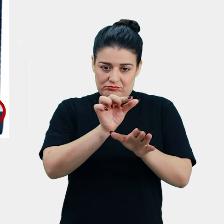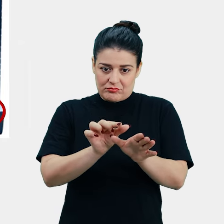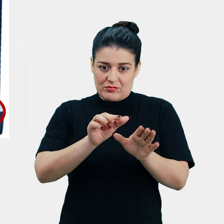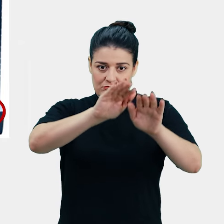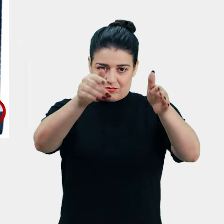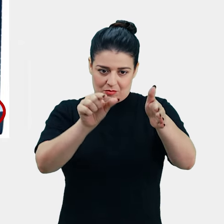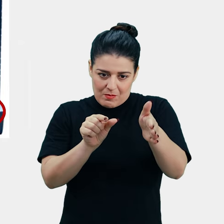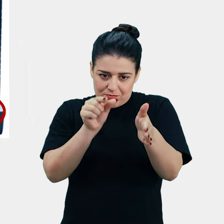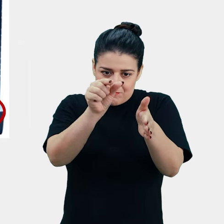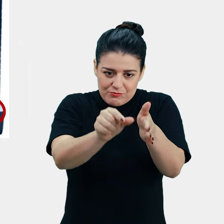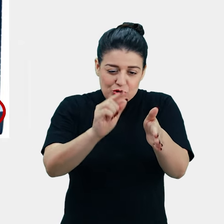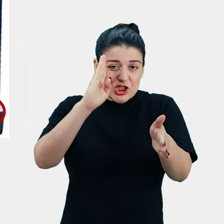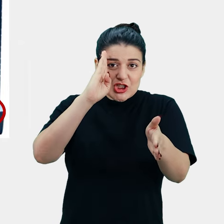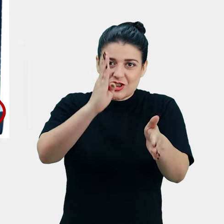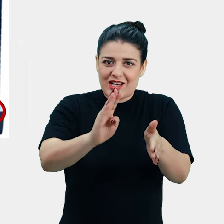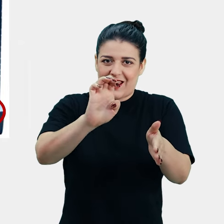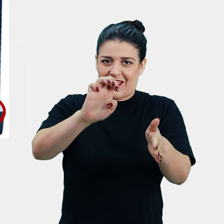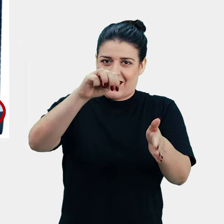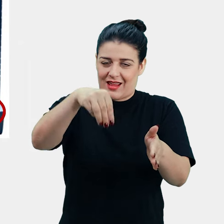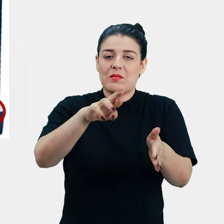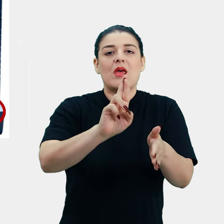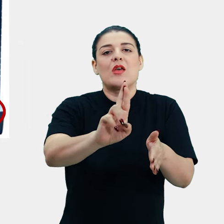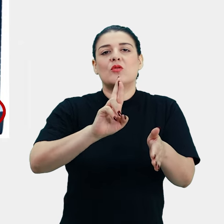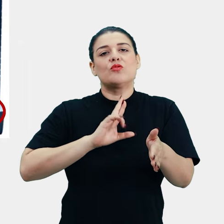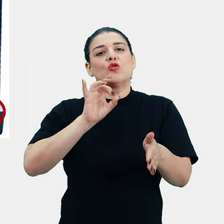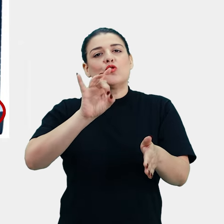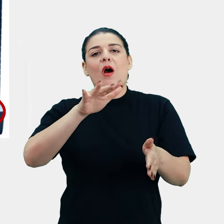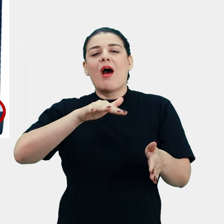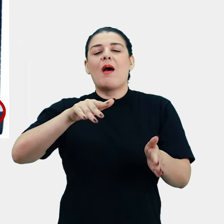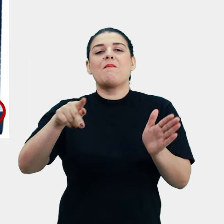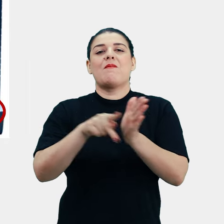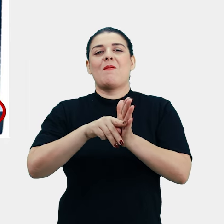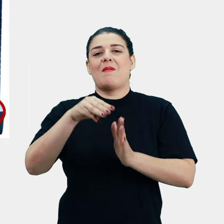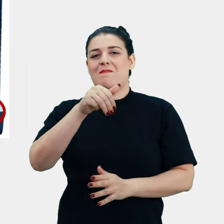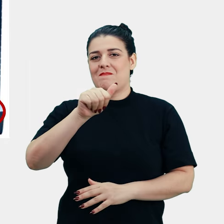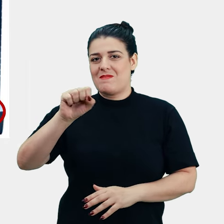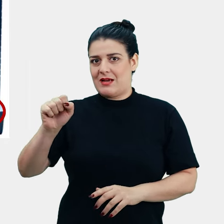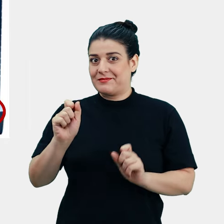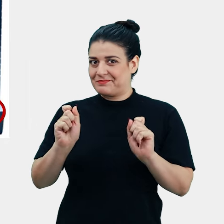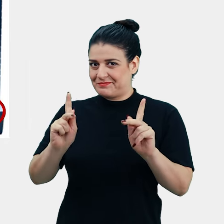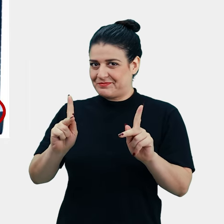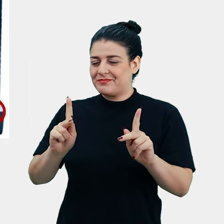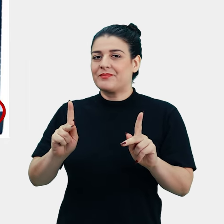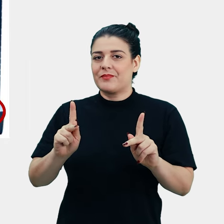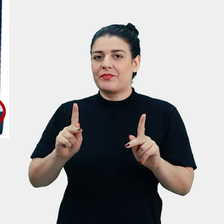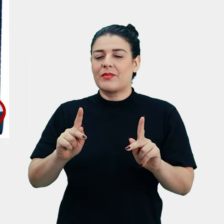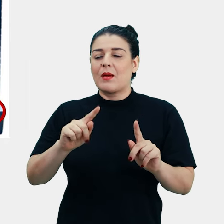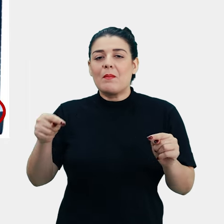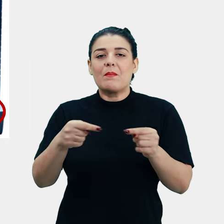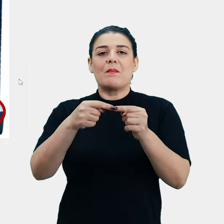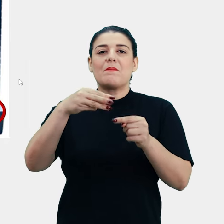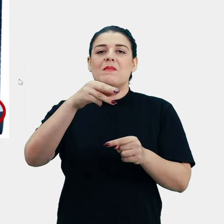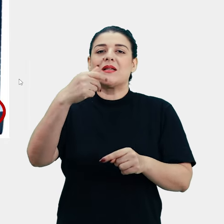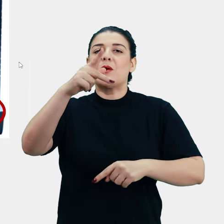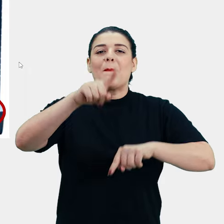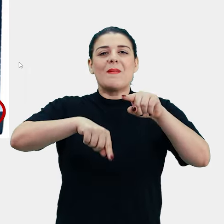de massas, e aí você vai ter só os espectros de massas, tá ok? Com o perfil de massas daquele material que